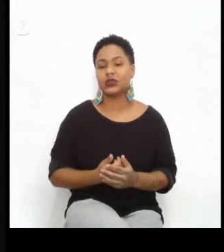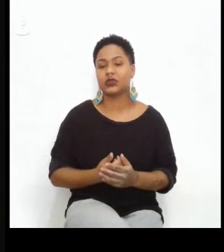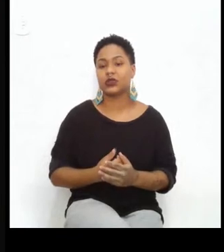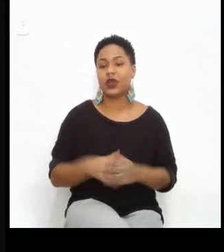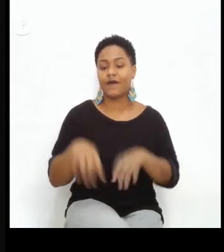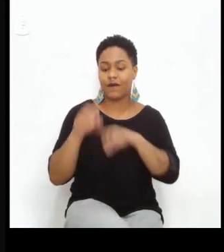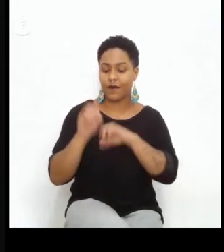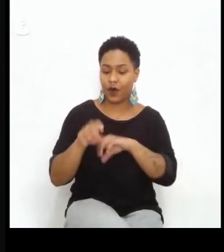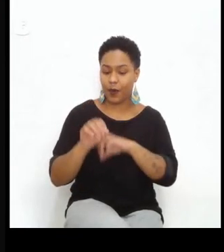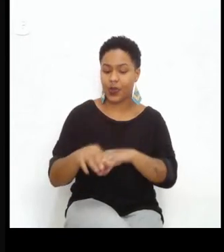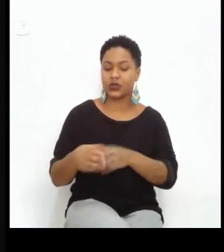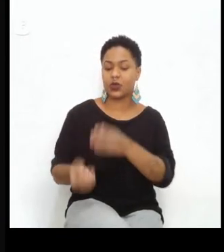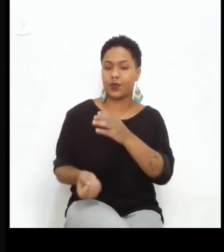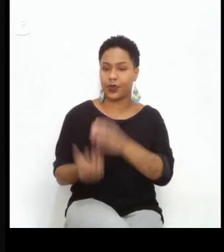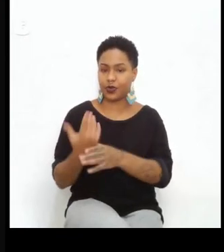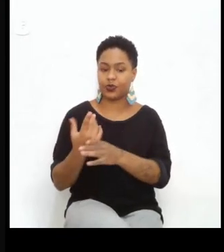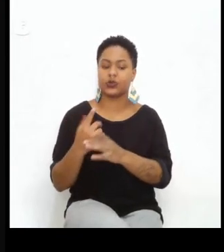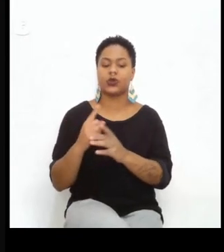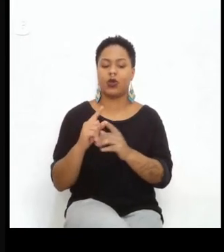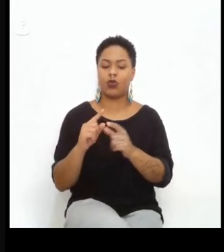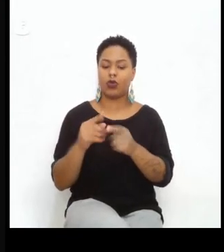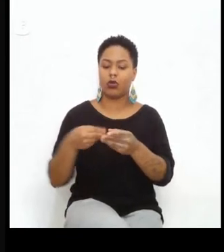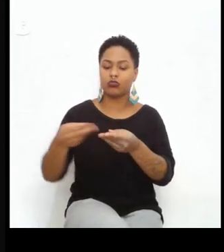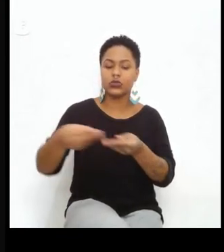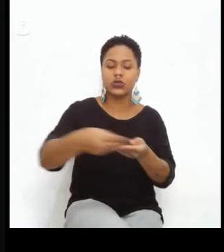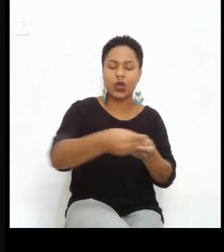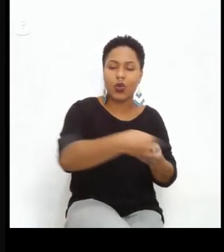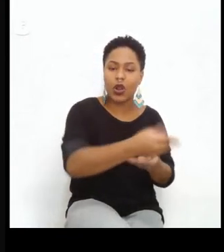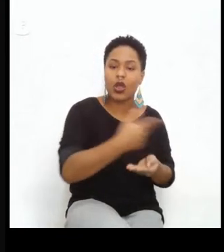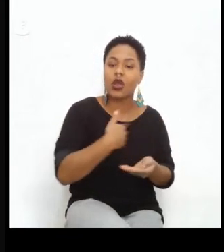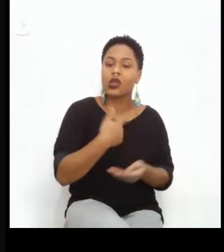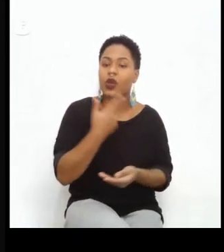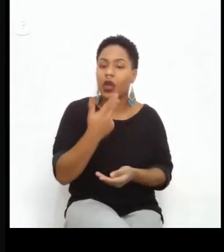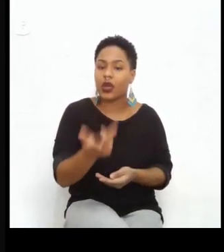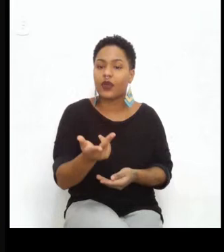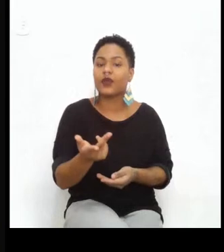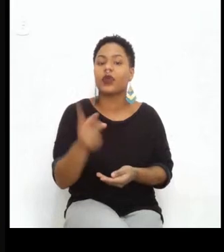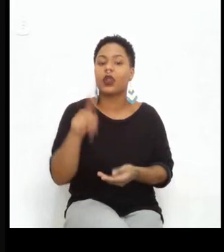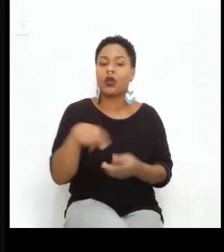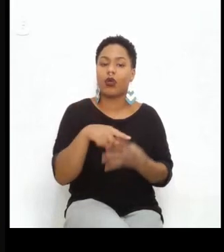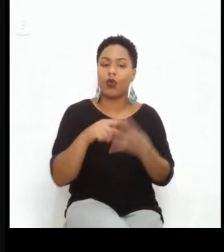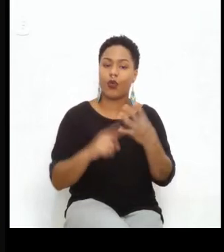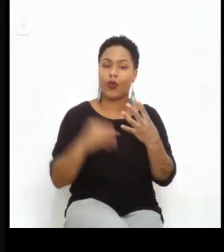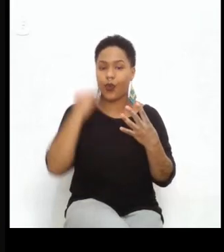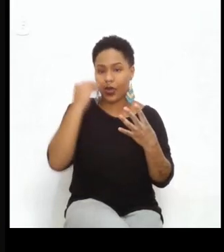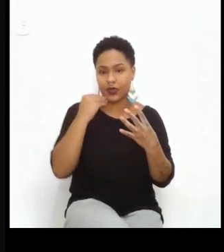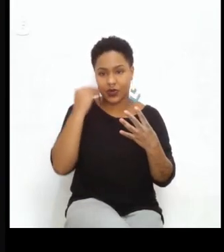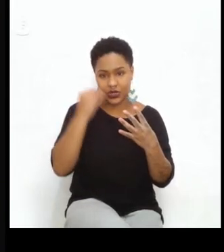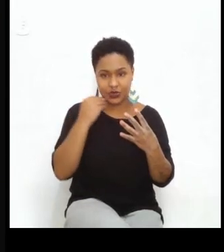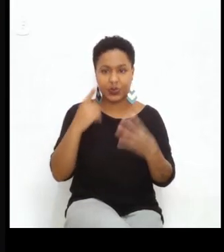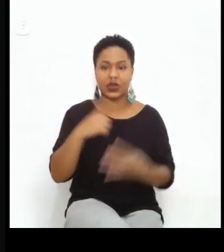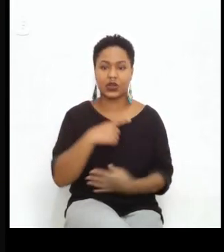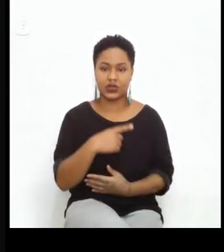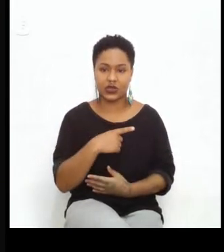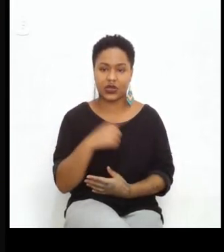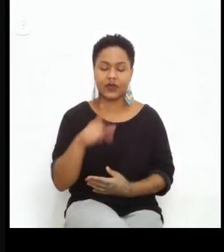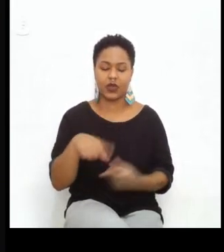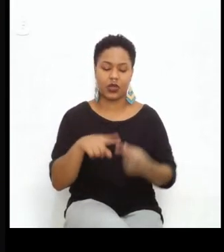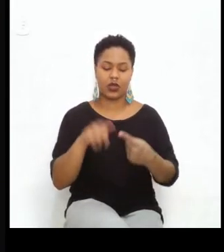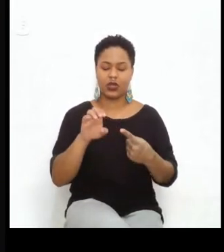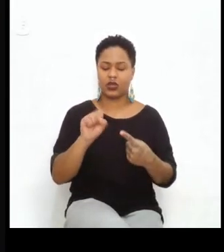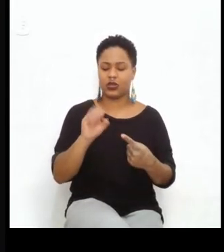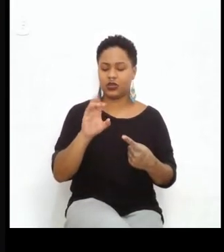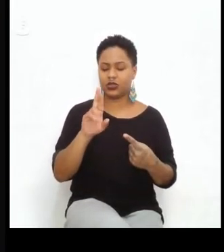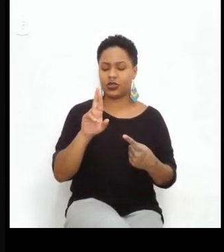produção circulação e eu queria ressaltar quatro dessas experiências que a gente teve foram o escrevivências